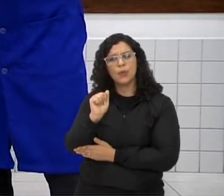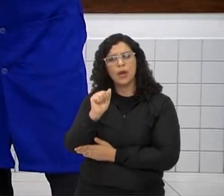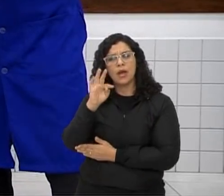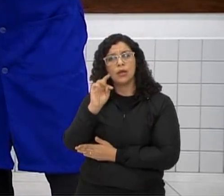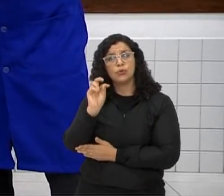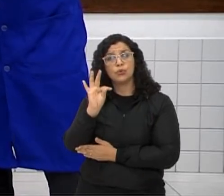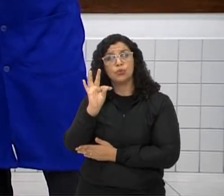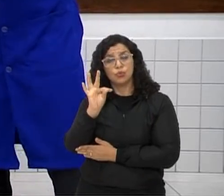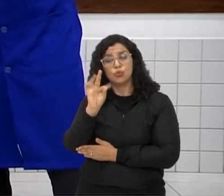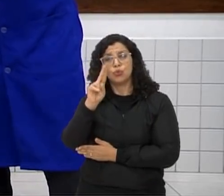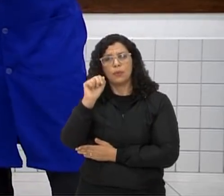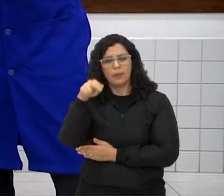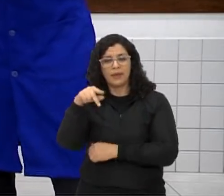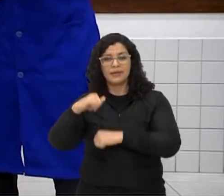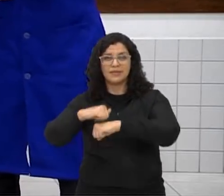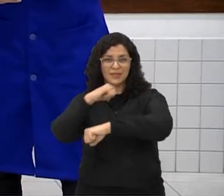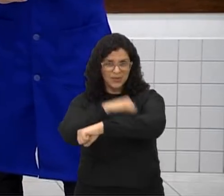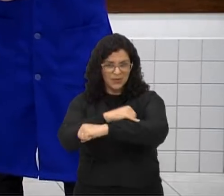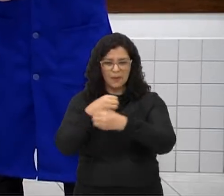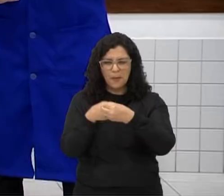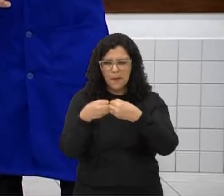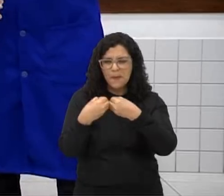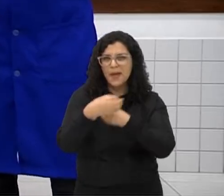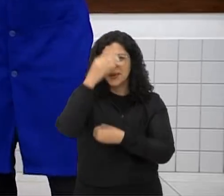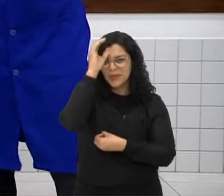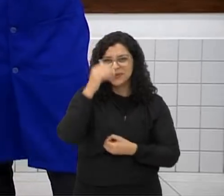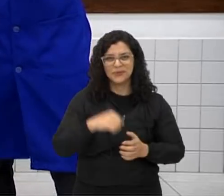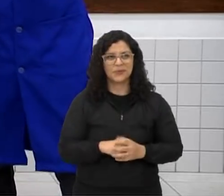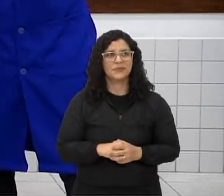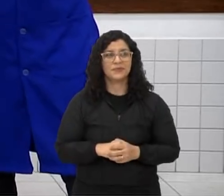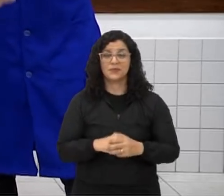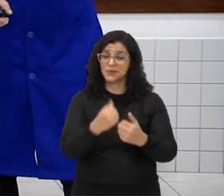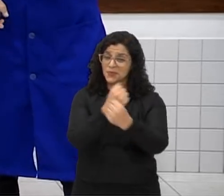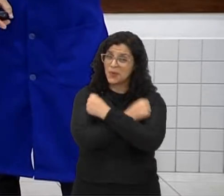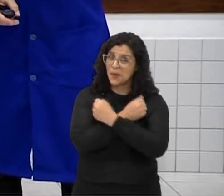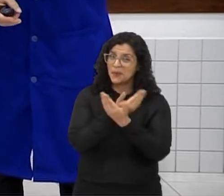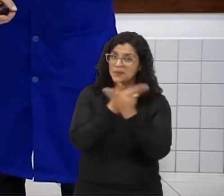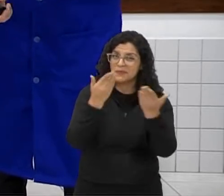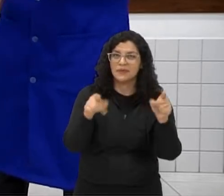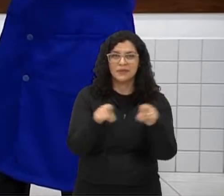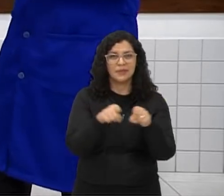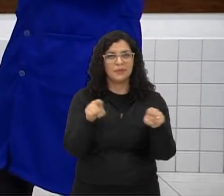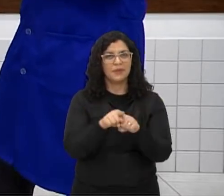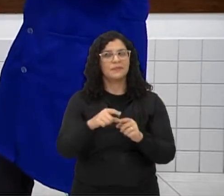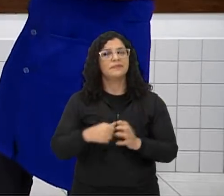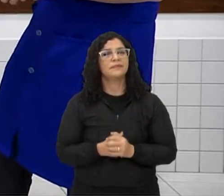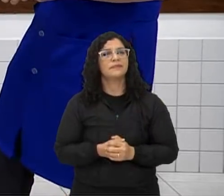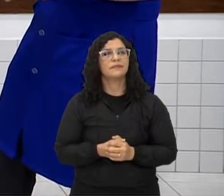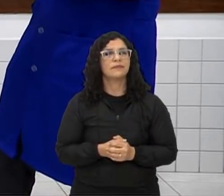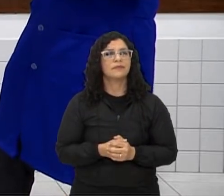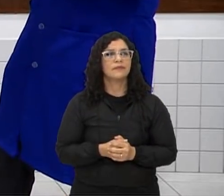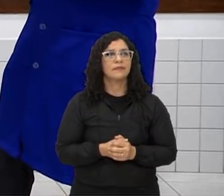São José dos Pinhais, região metropolitana aqui de Curitiba. Tá aí o seu abraço, então, Felipe.